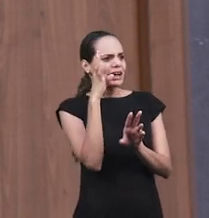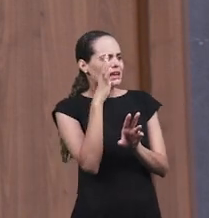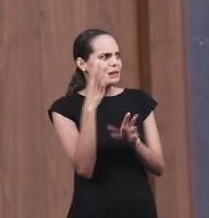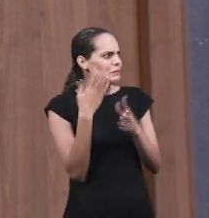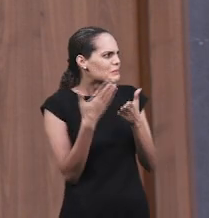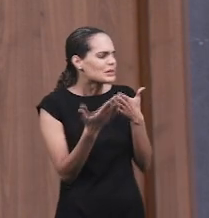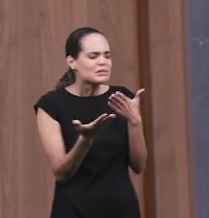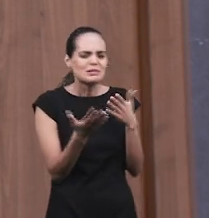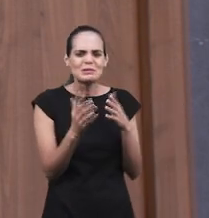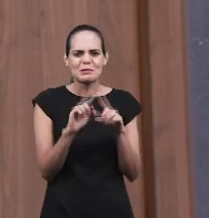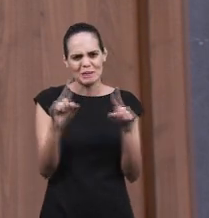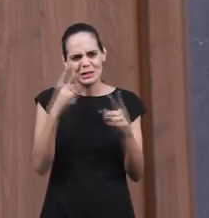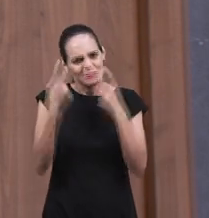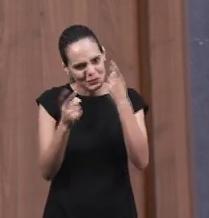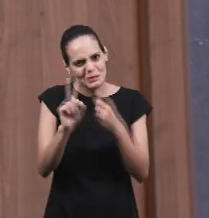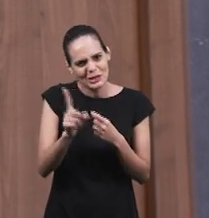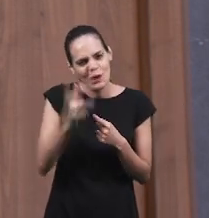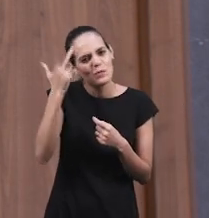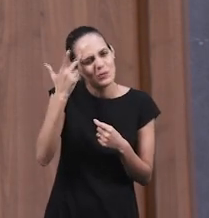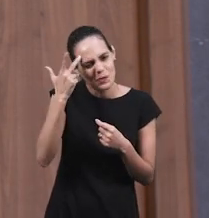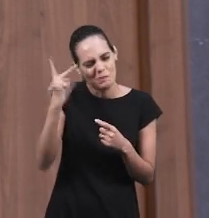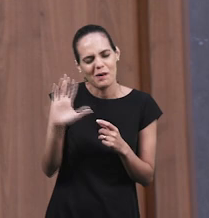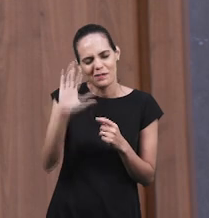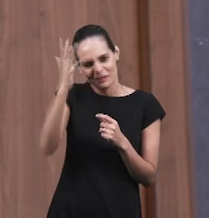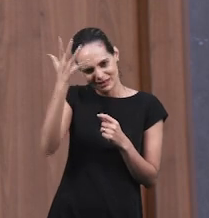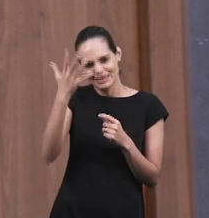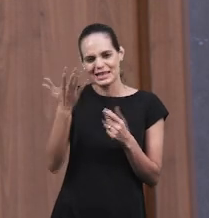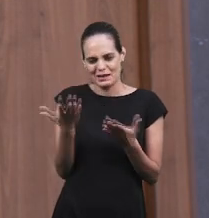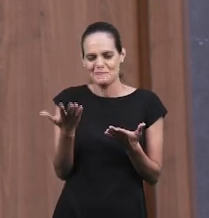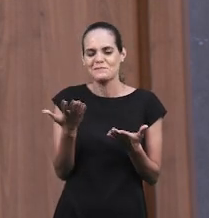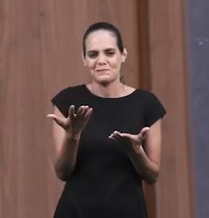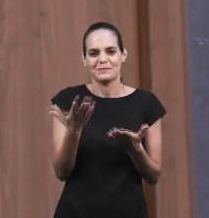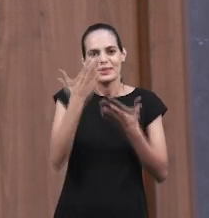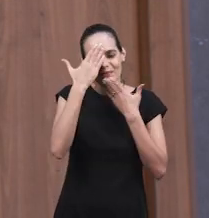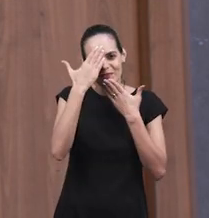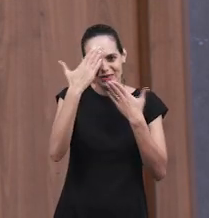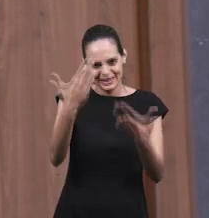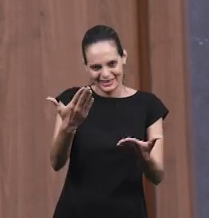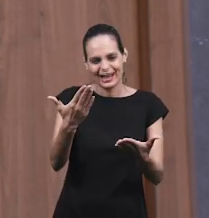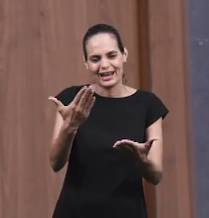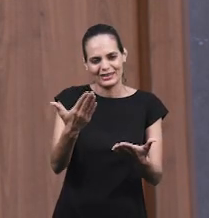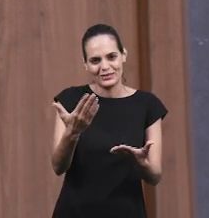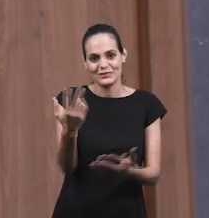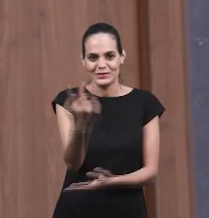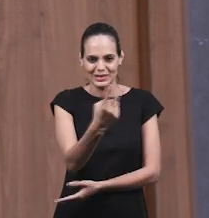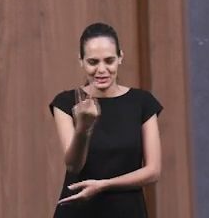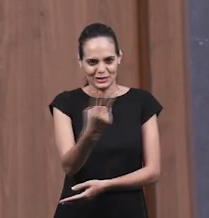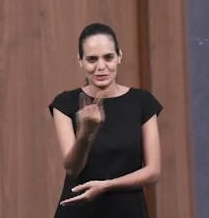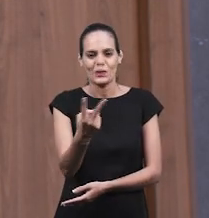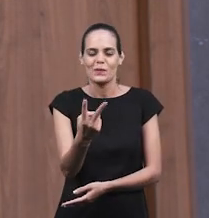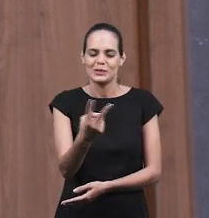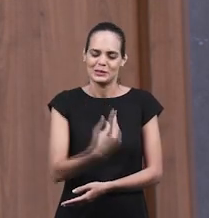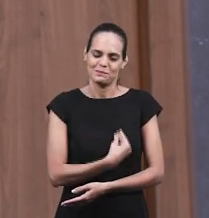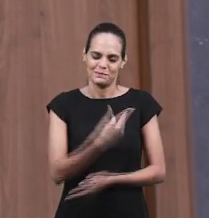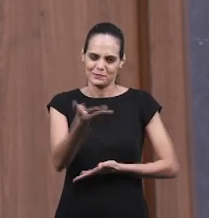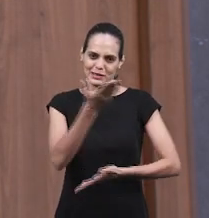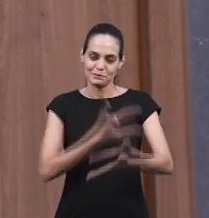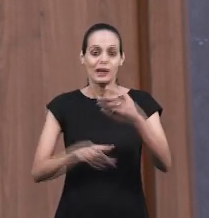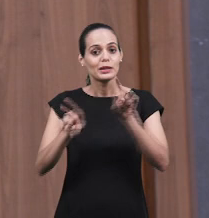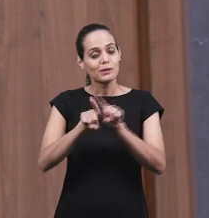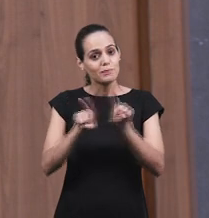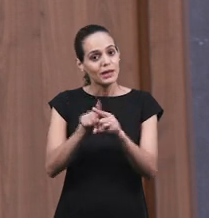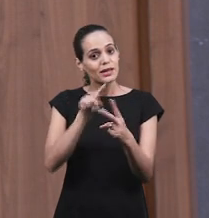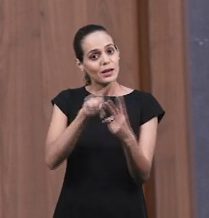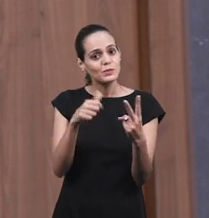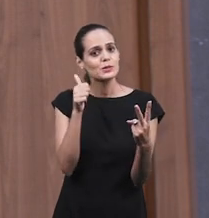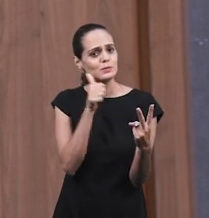resposta, mas não se preocupe, é assim mesmo. Muito obrigado pela participação de vocês dois. E também a Rebeca, muito bem, Rebeca e